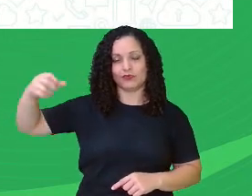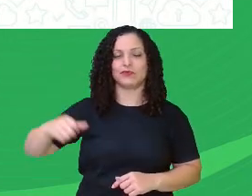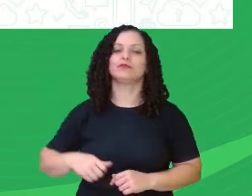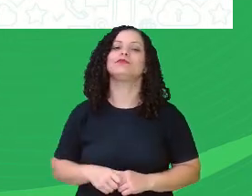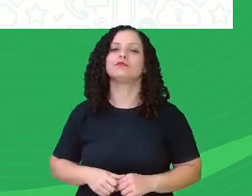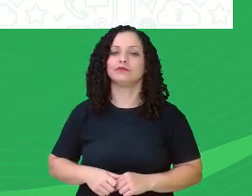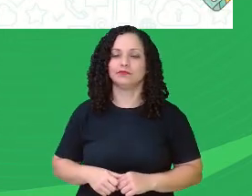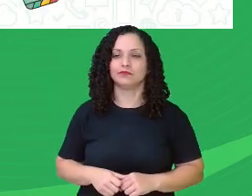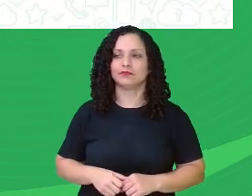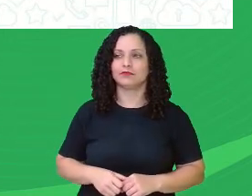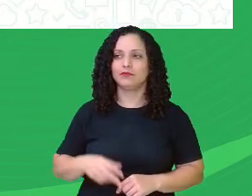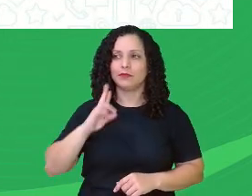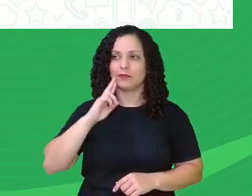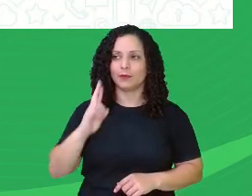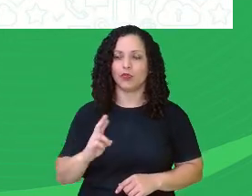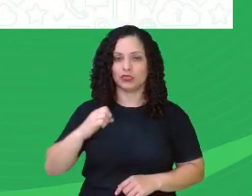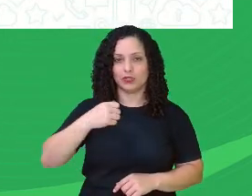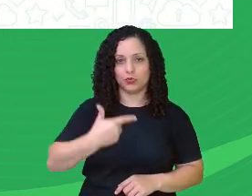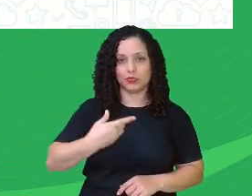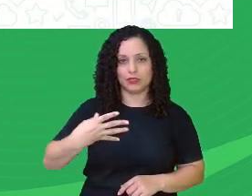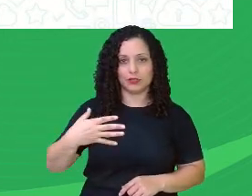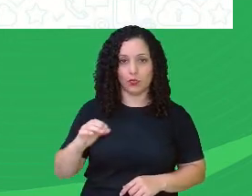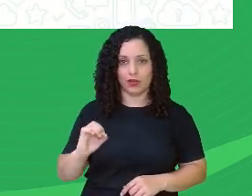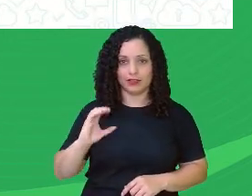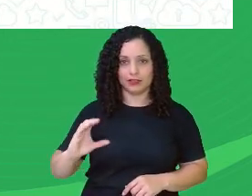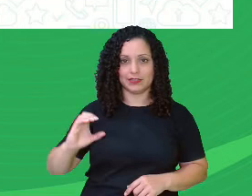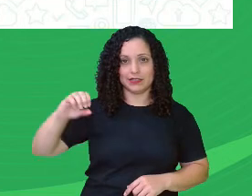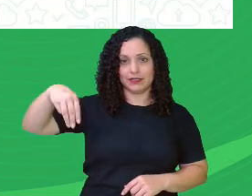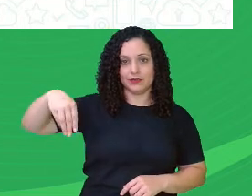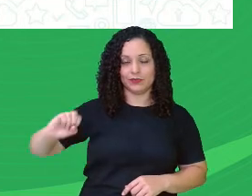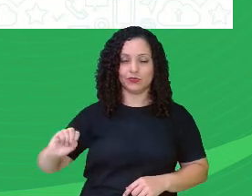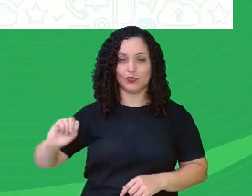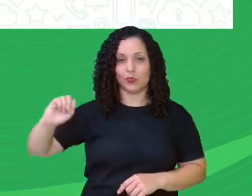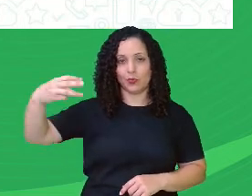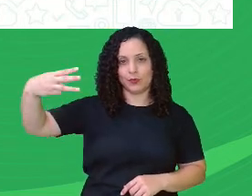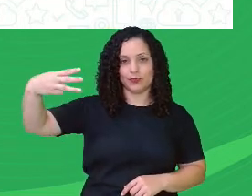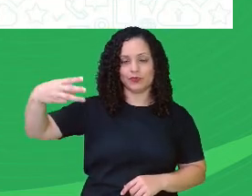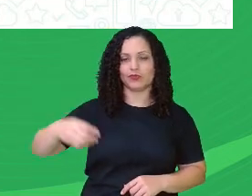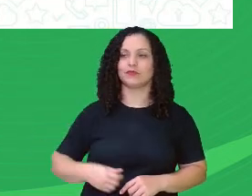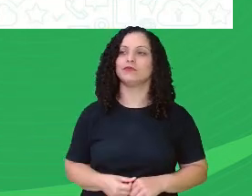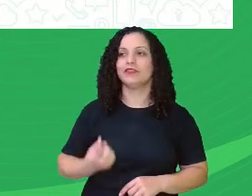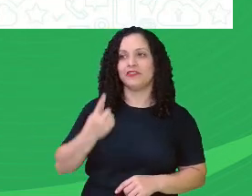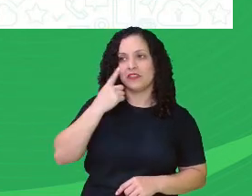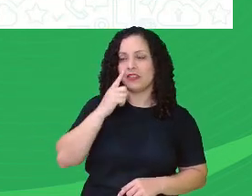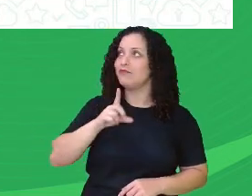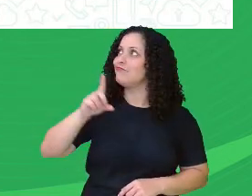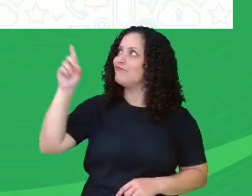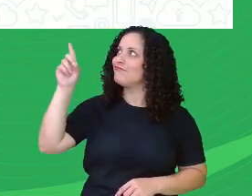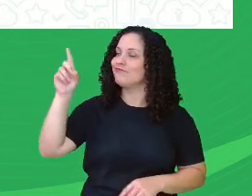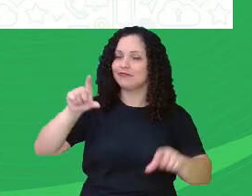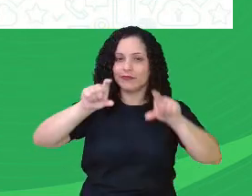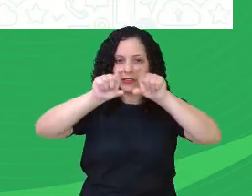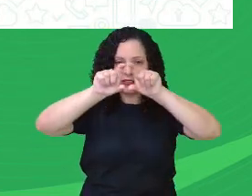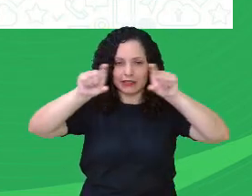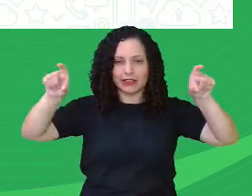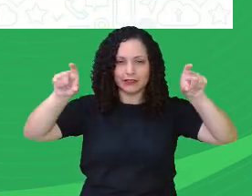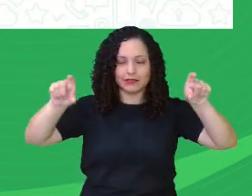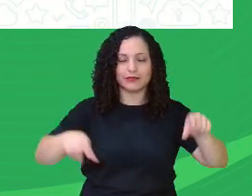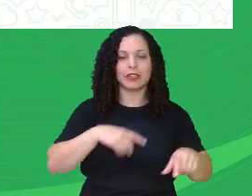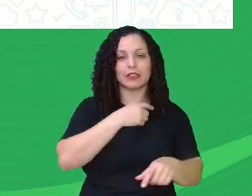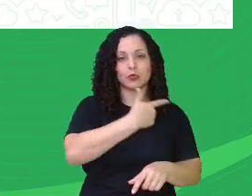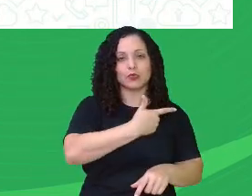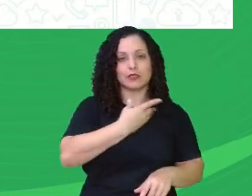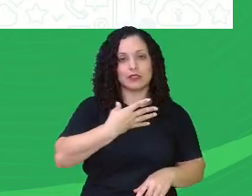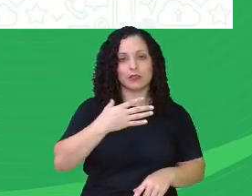dar 240 centímetros cúbicos, o volume de uma. Eu botei até dentro da caixinha lá, observa na tela, que está 240